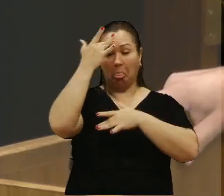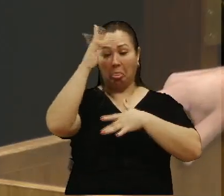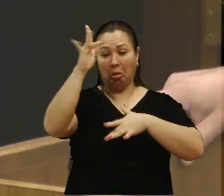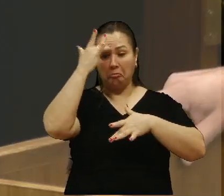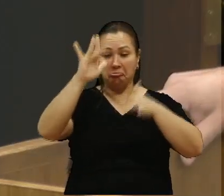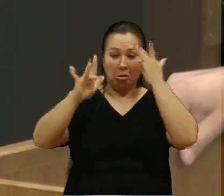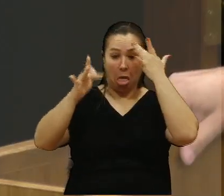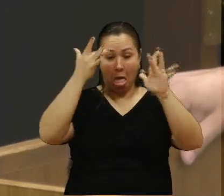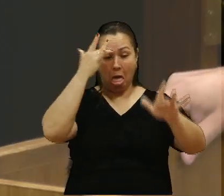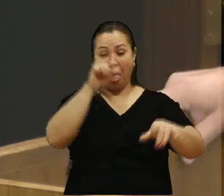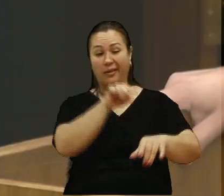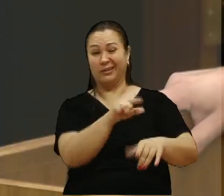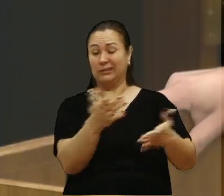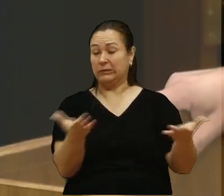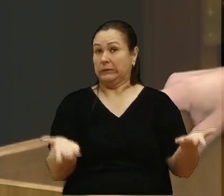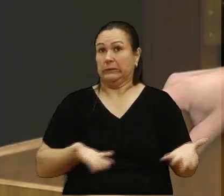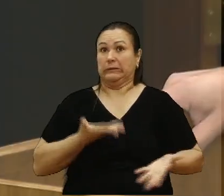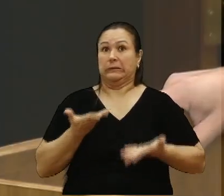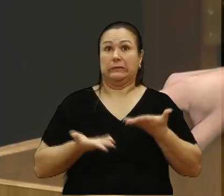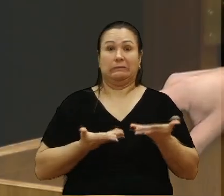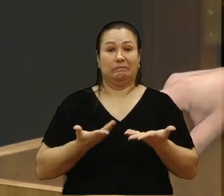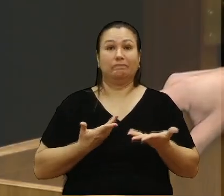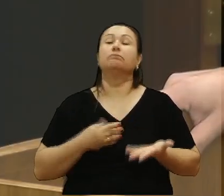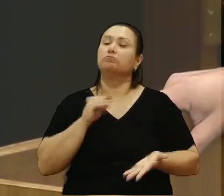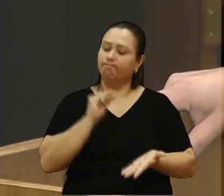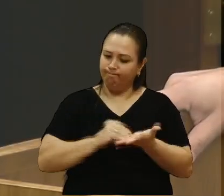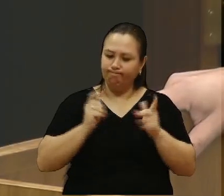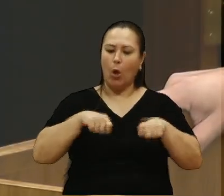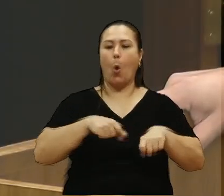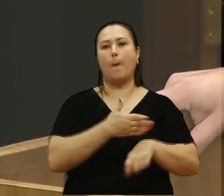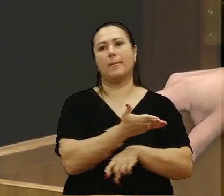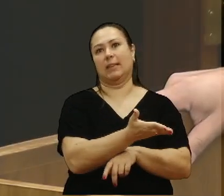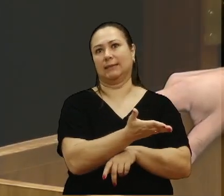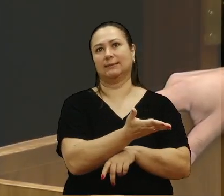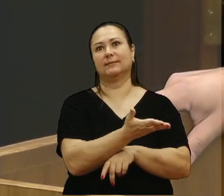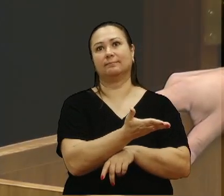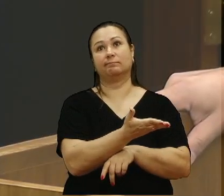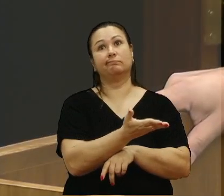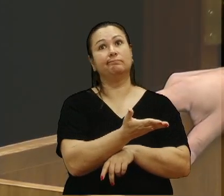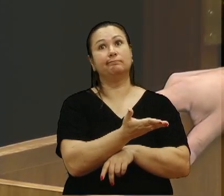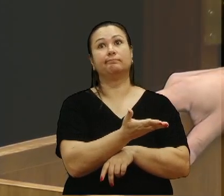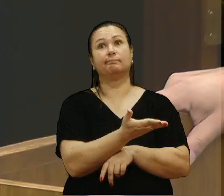são torpes e são incompetentes.